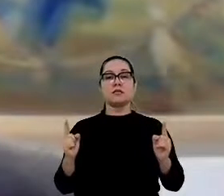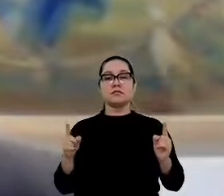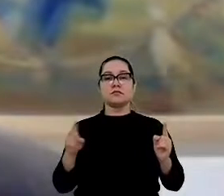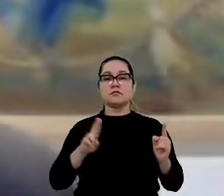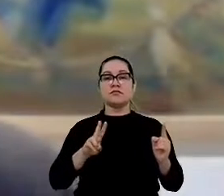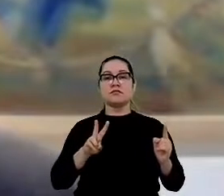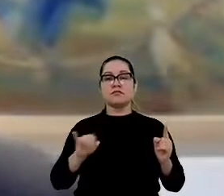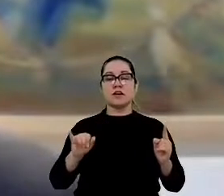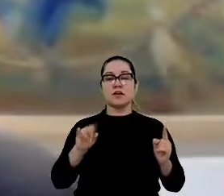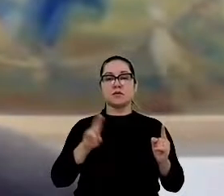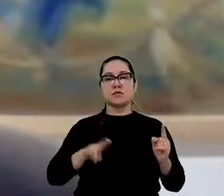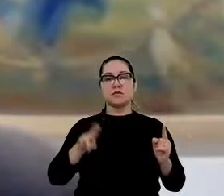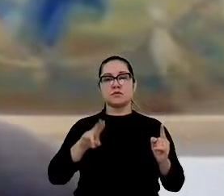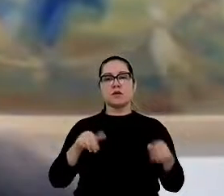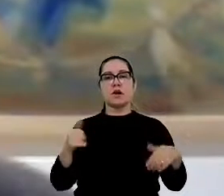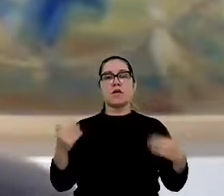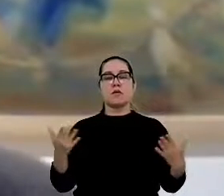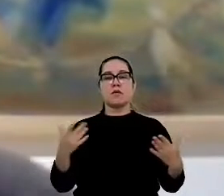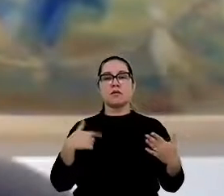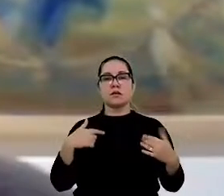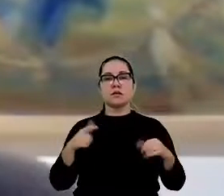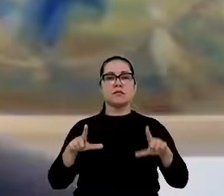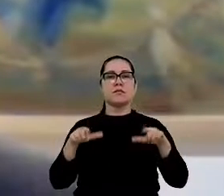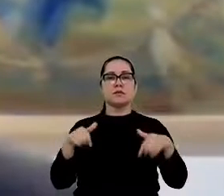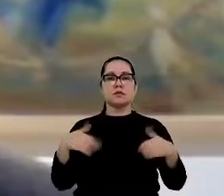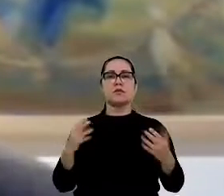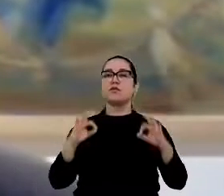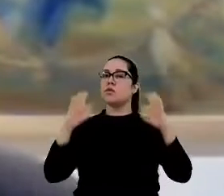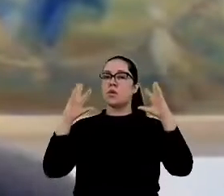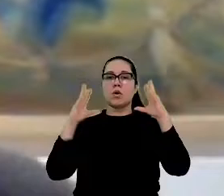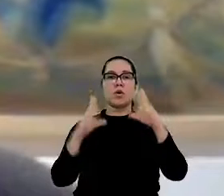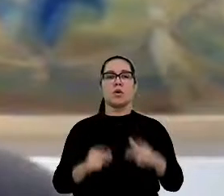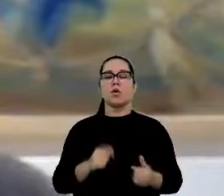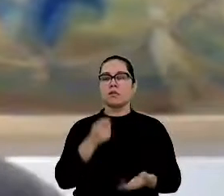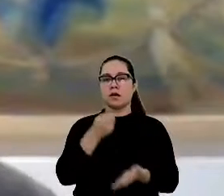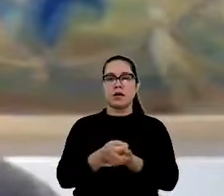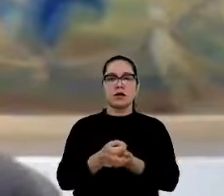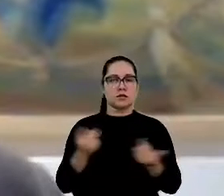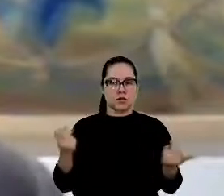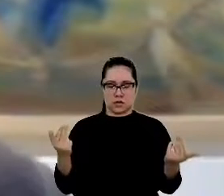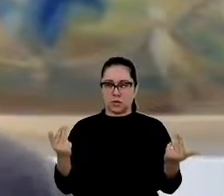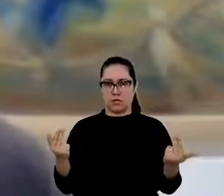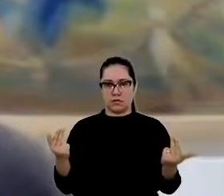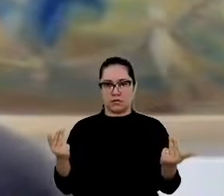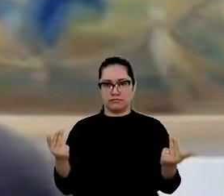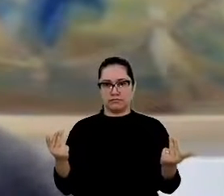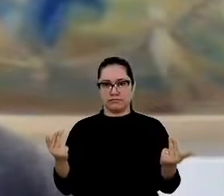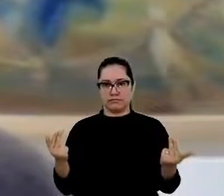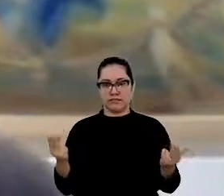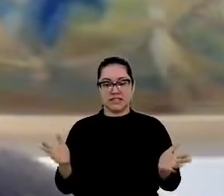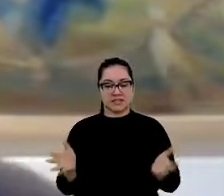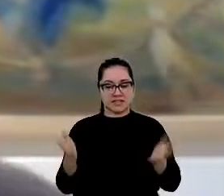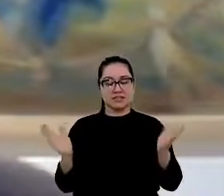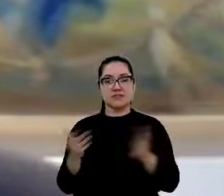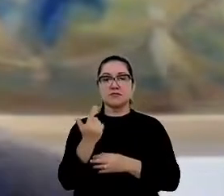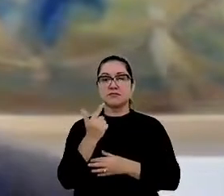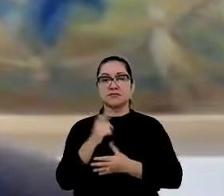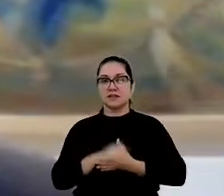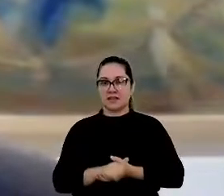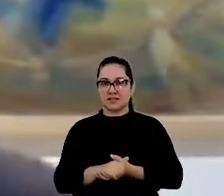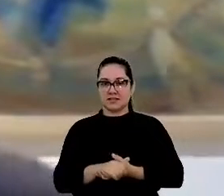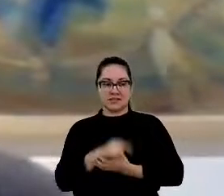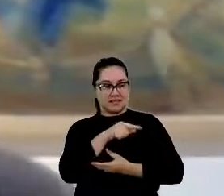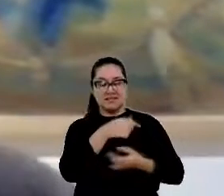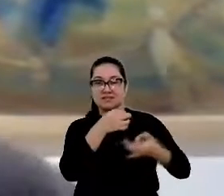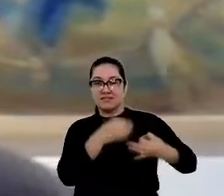ter o reajuste, como o plano é coletivo, todos nós pagamos por aquilo. Não há uma, vamos dizer assim, um incentivo para aquela que faz certinho